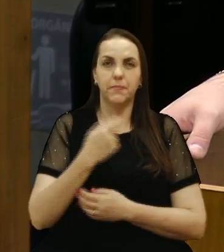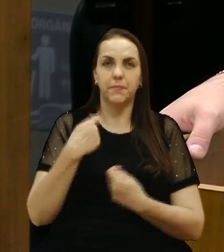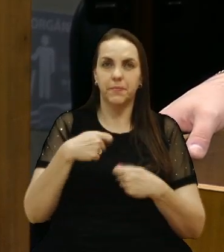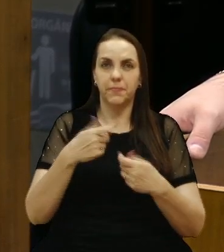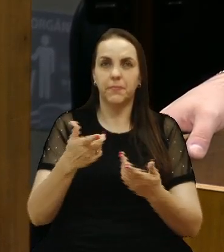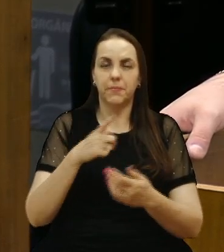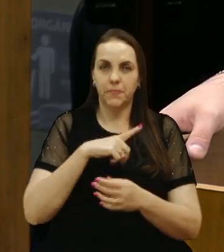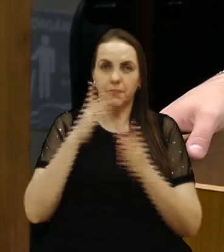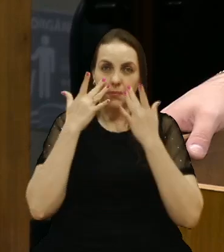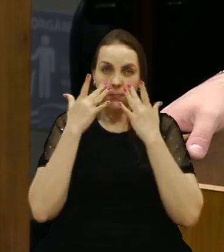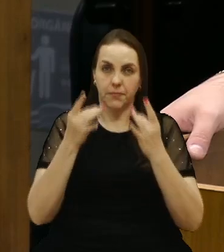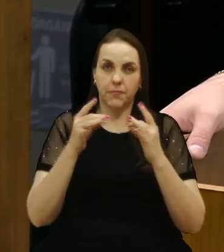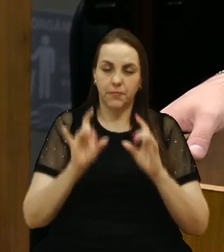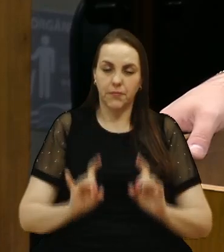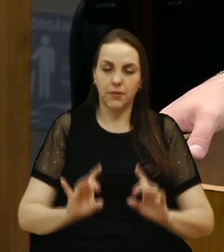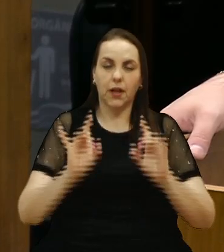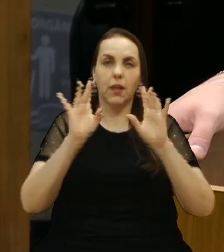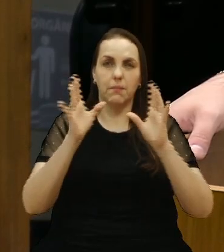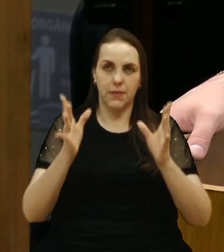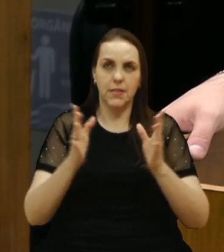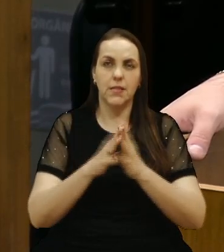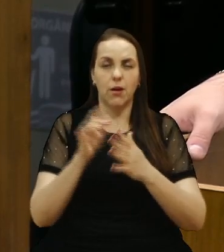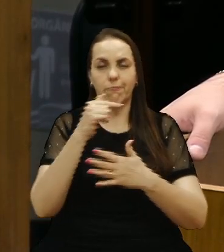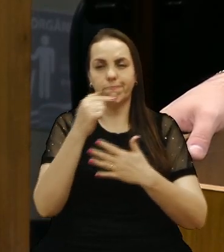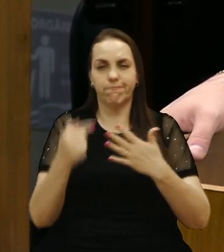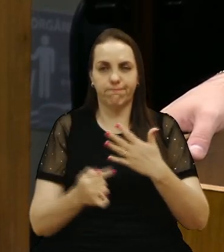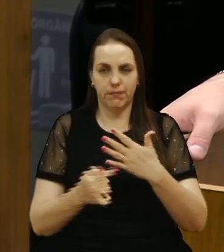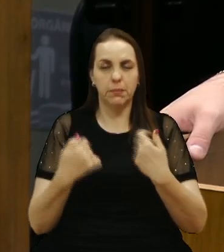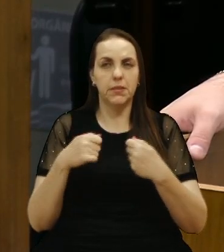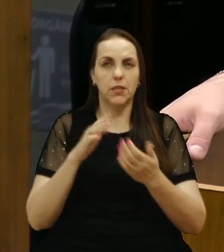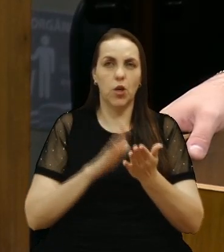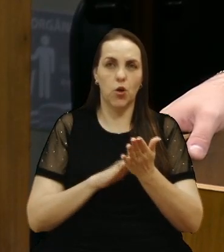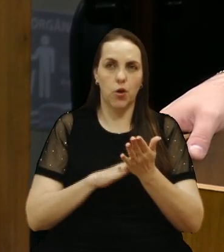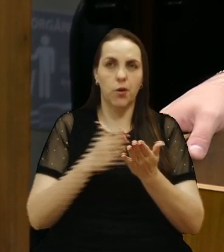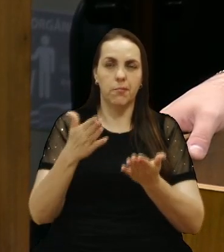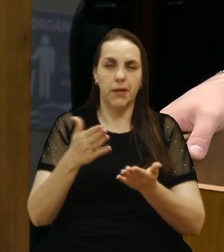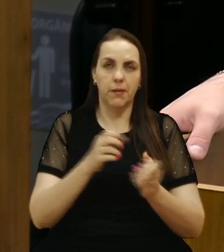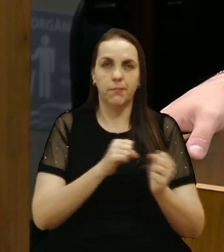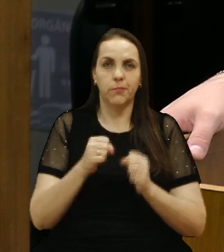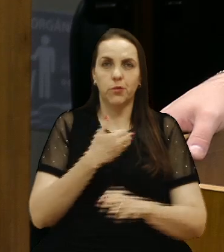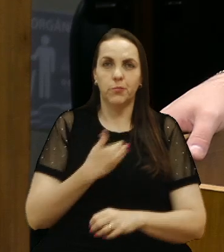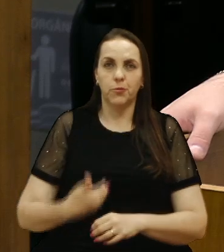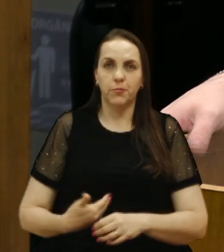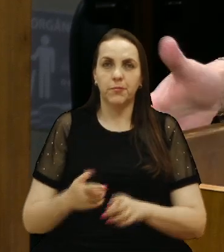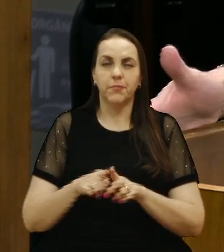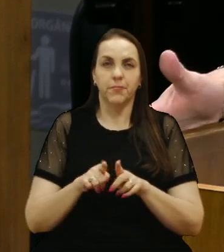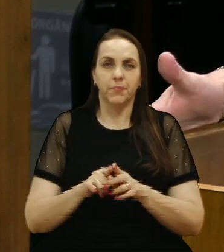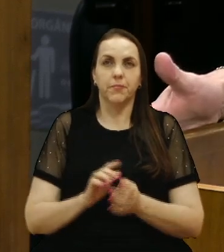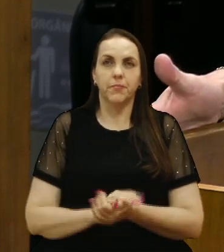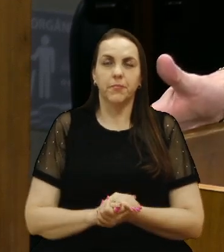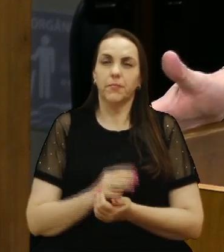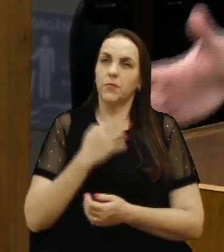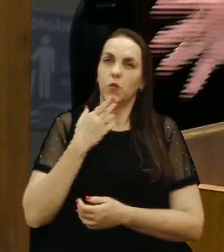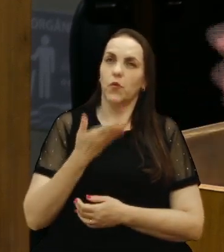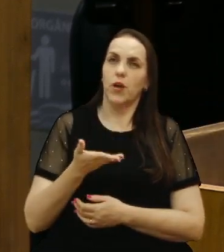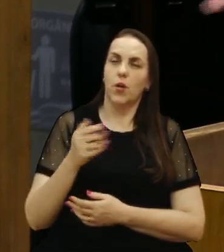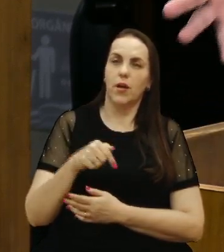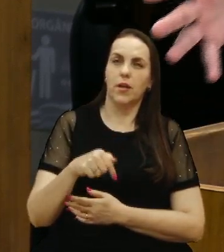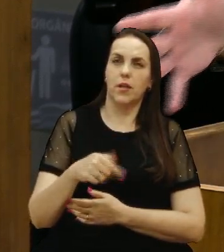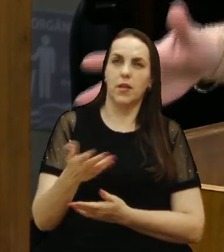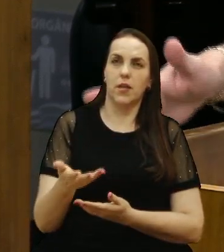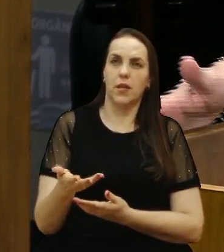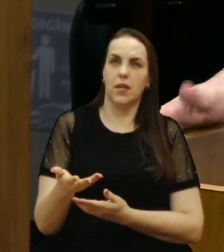ter atenção especial nessas questões, a gente precisa cobrar o poder público, e aqui eu não falo do